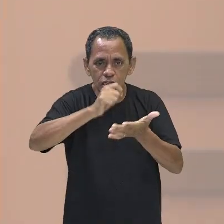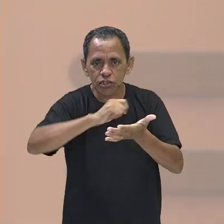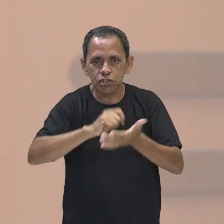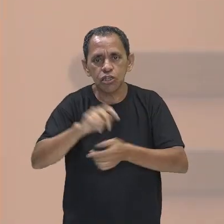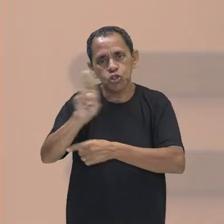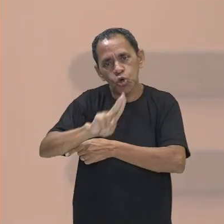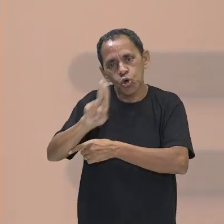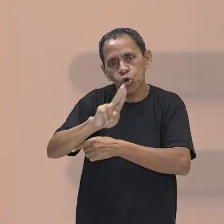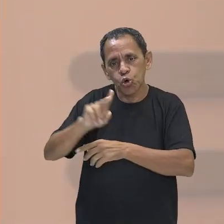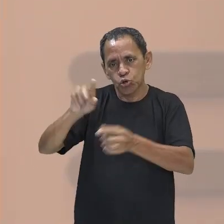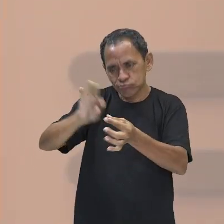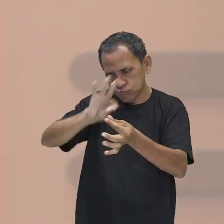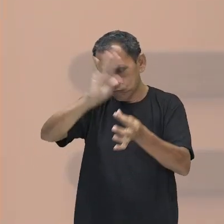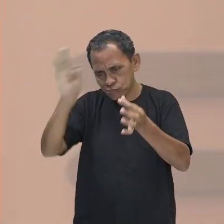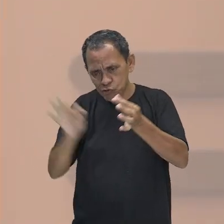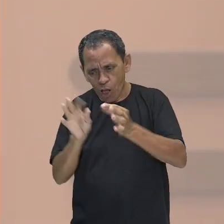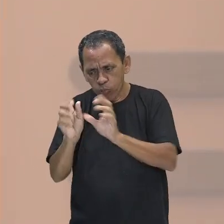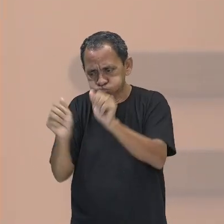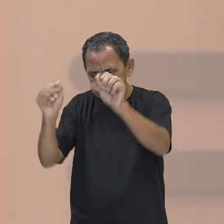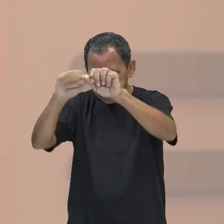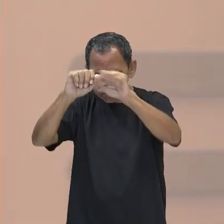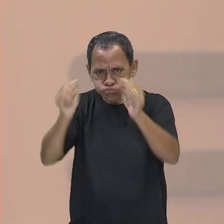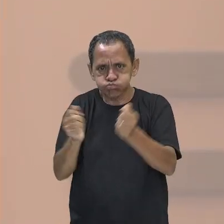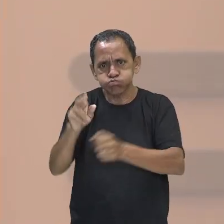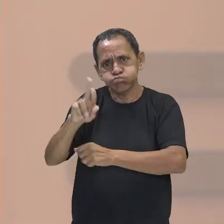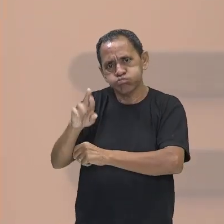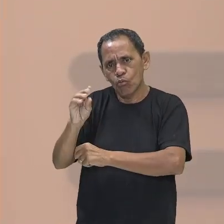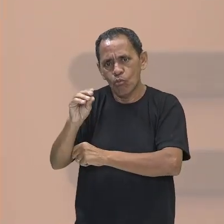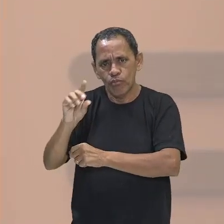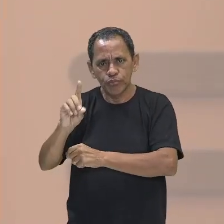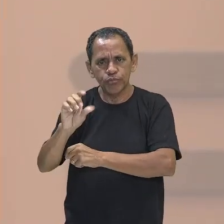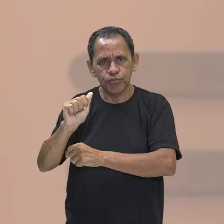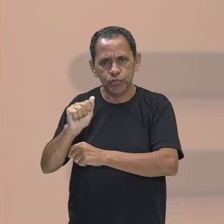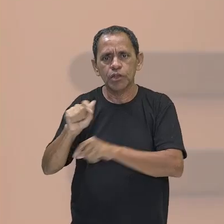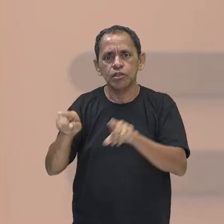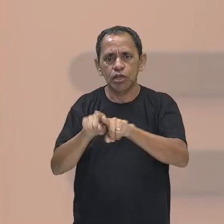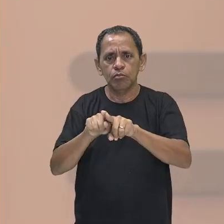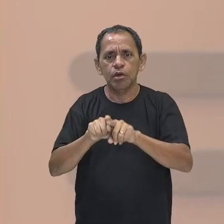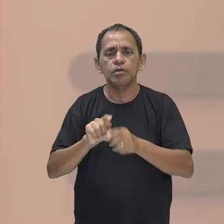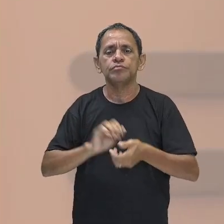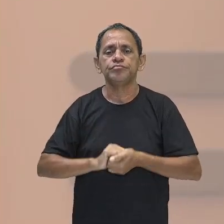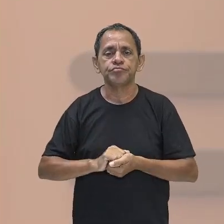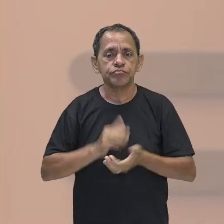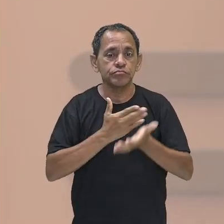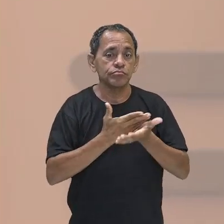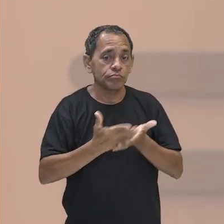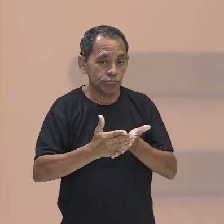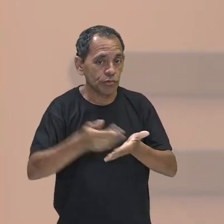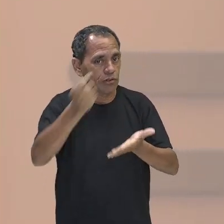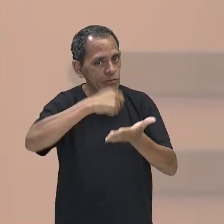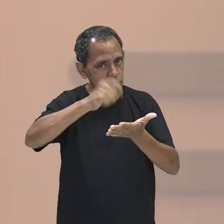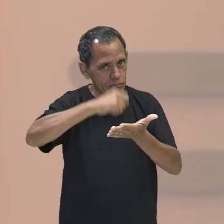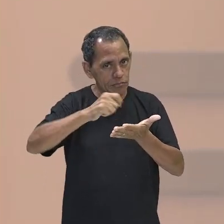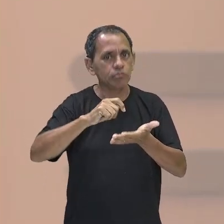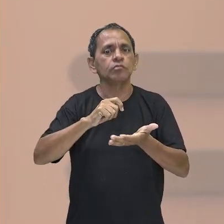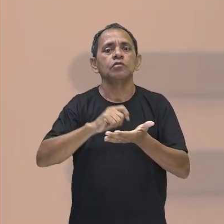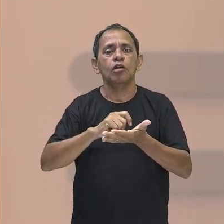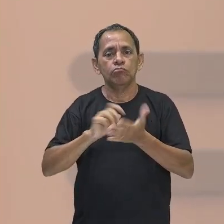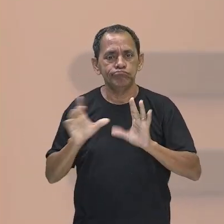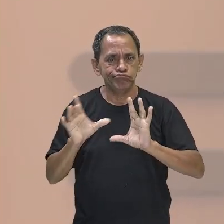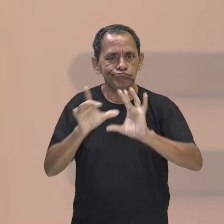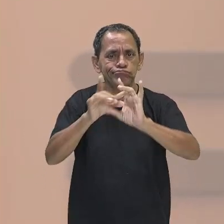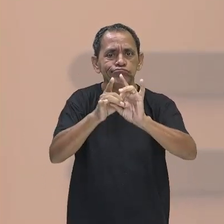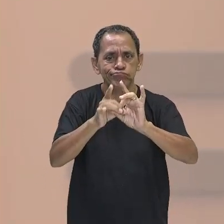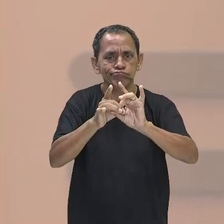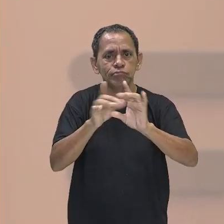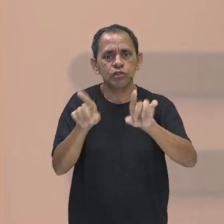roda. Então, né, temos aí como característica desse período aí o quê? O início, então, da escrita, ligada à escrita